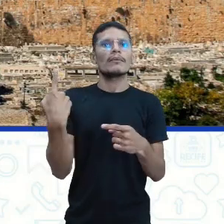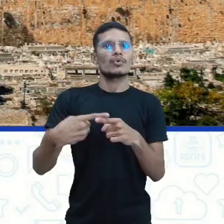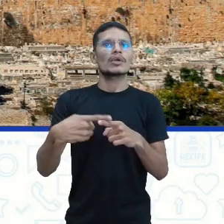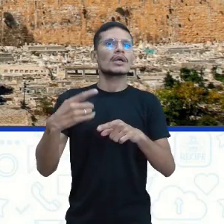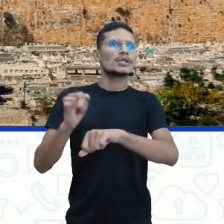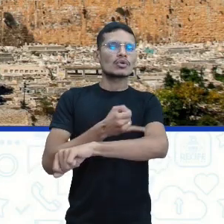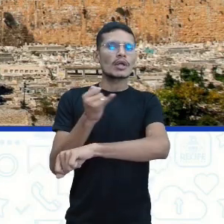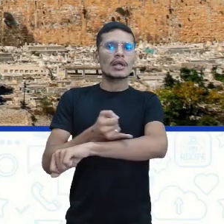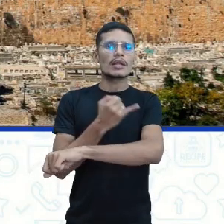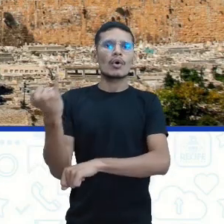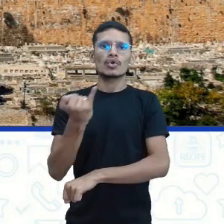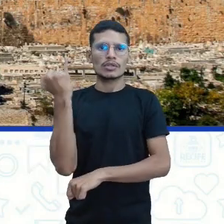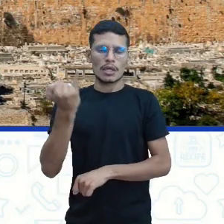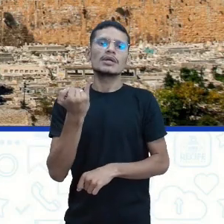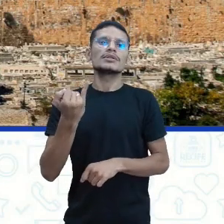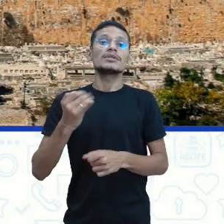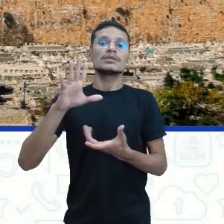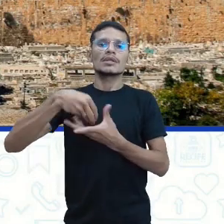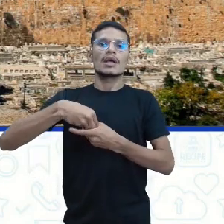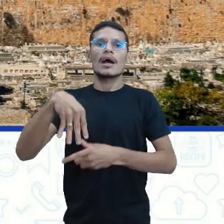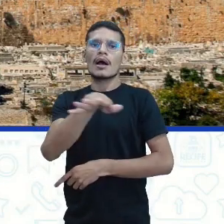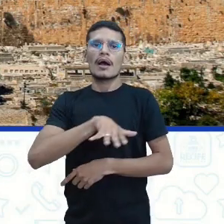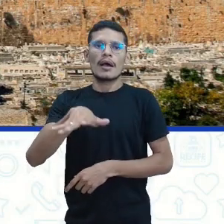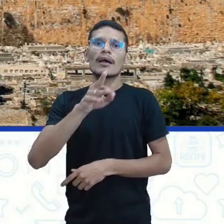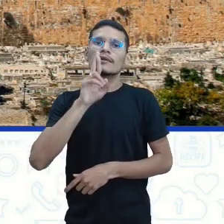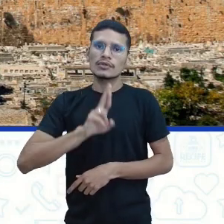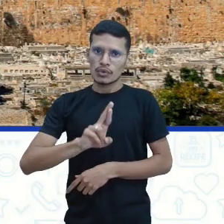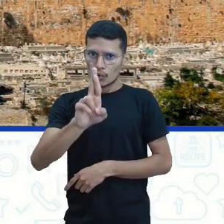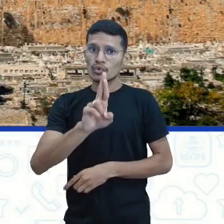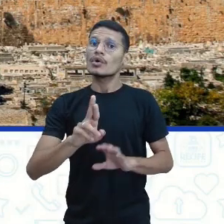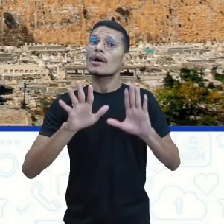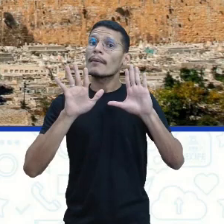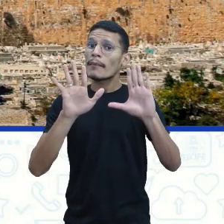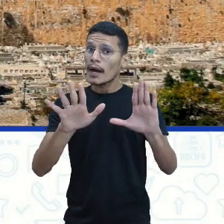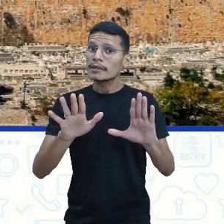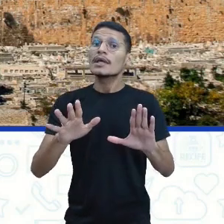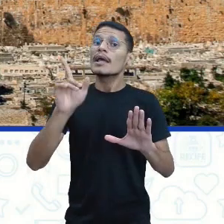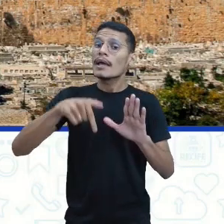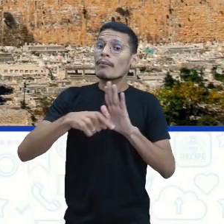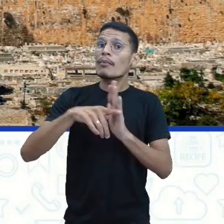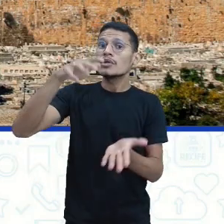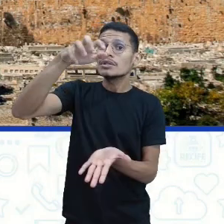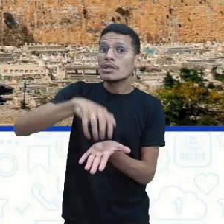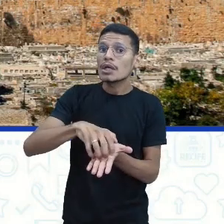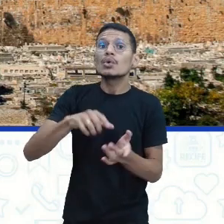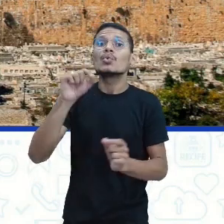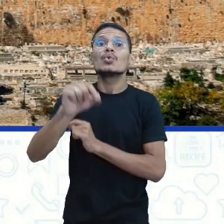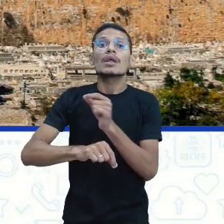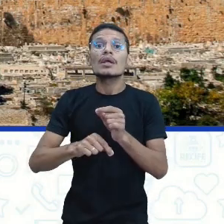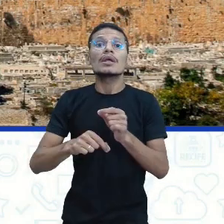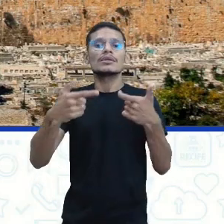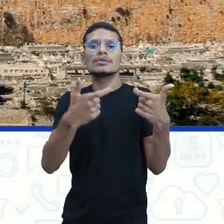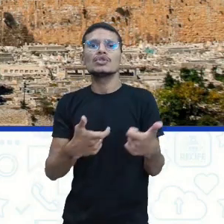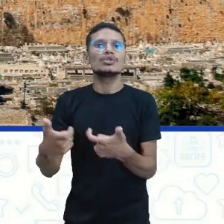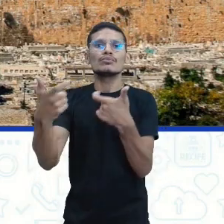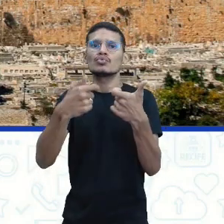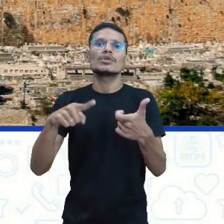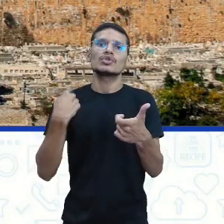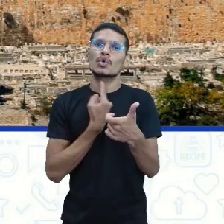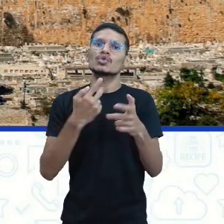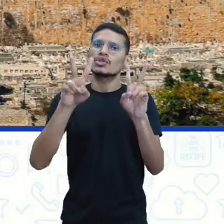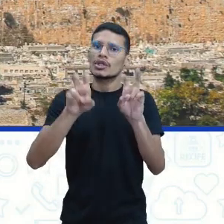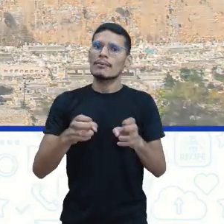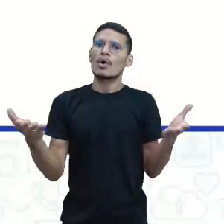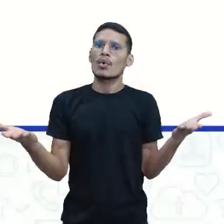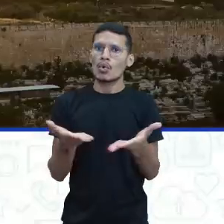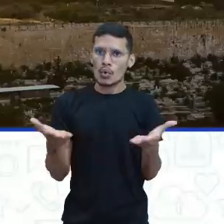importante, inclusive dentro do aspecto religioso, tá certo? Então, é o centro da grande disputa da nossa temática